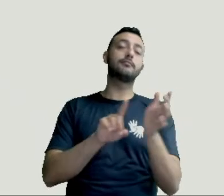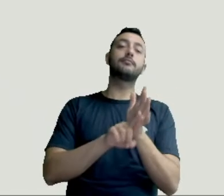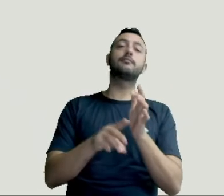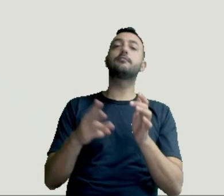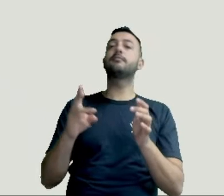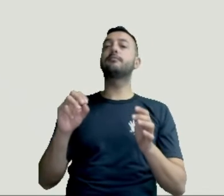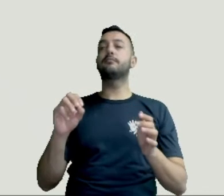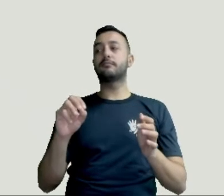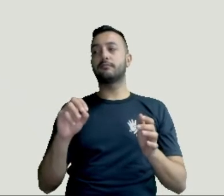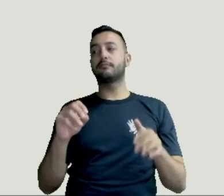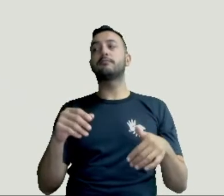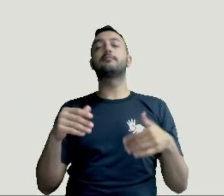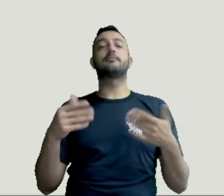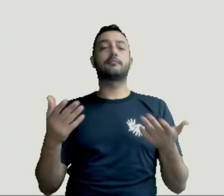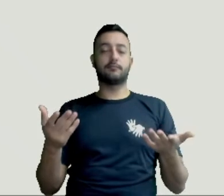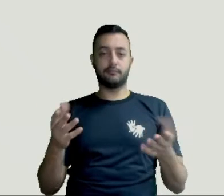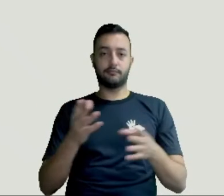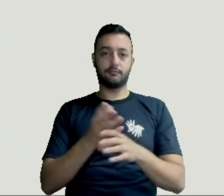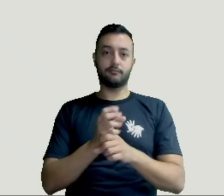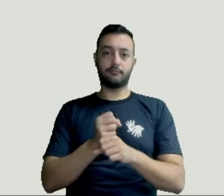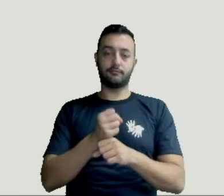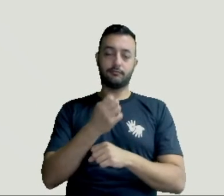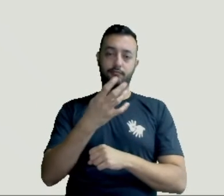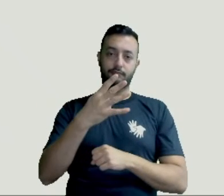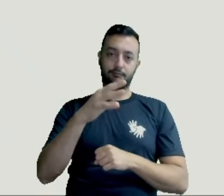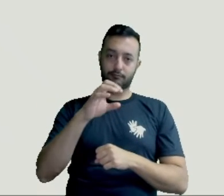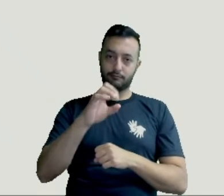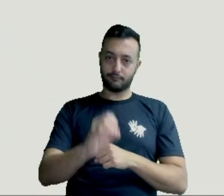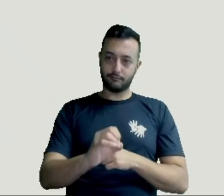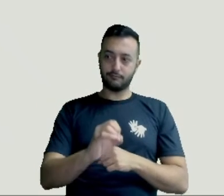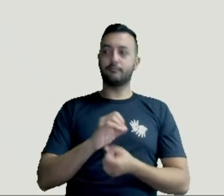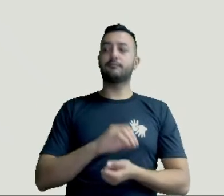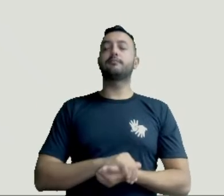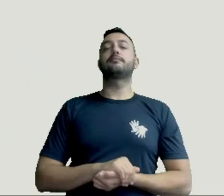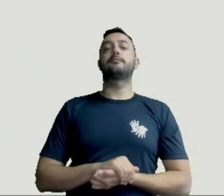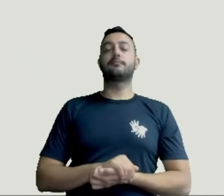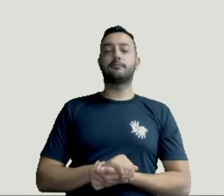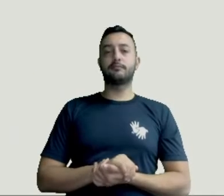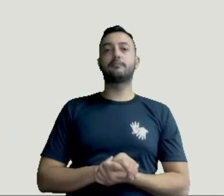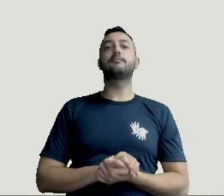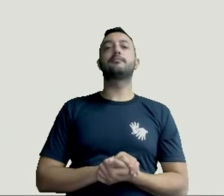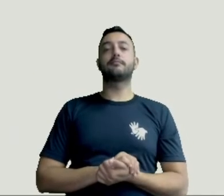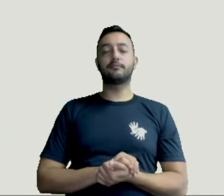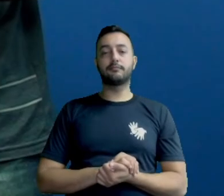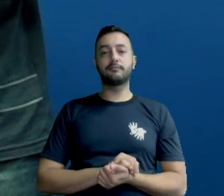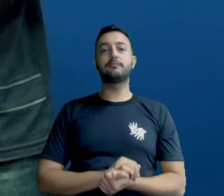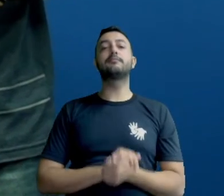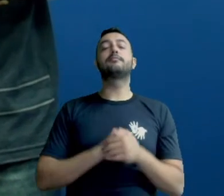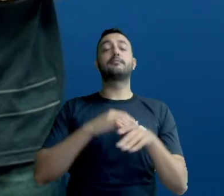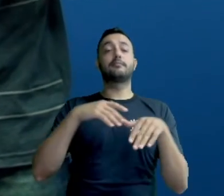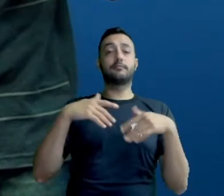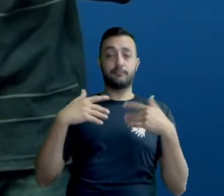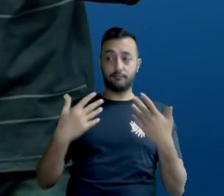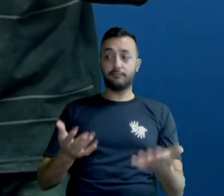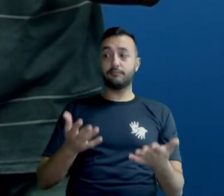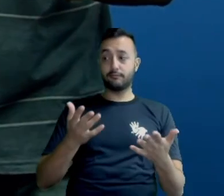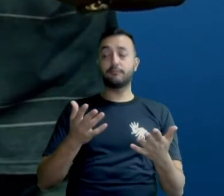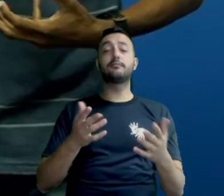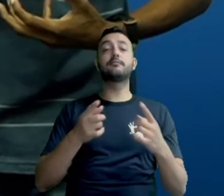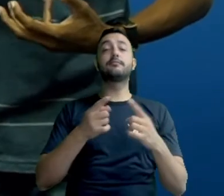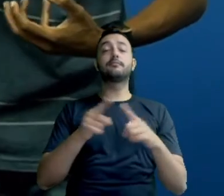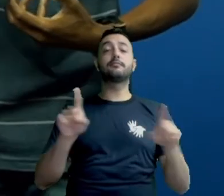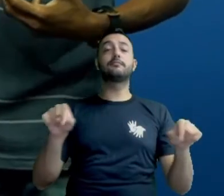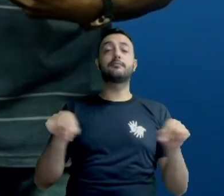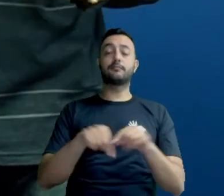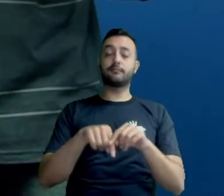30 é igual a 40 km. Então, o espaço percorrido por esse homem